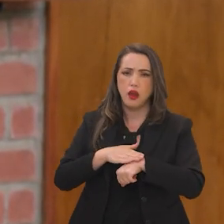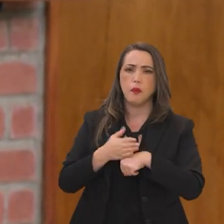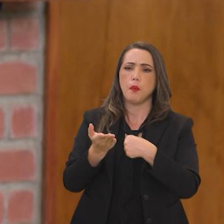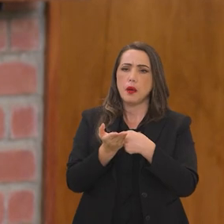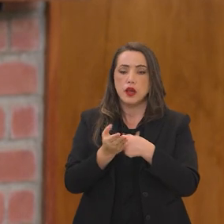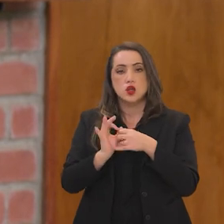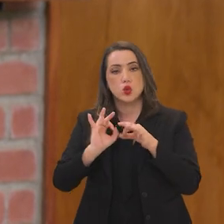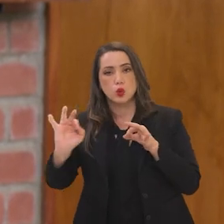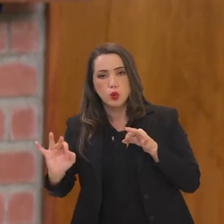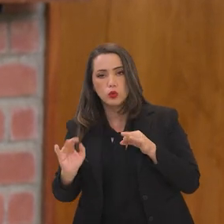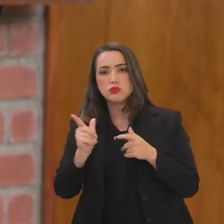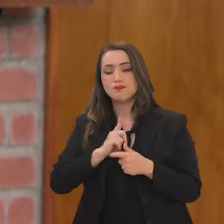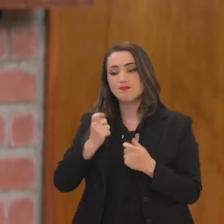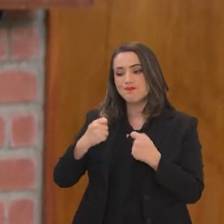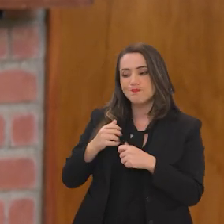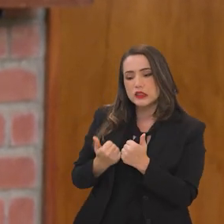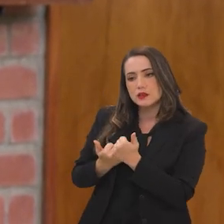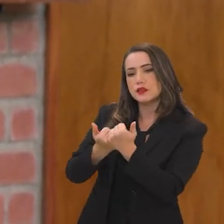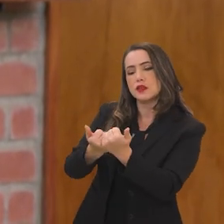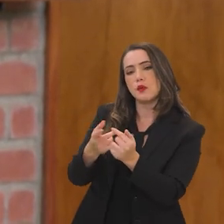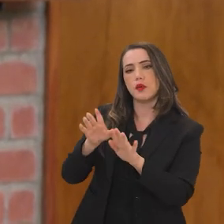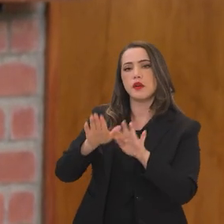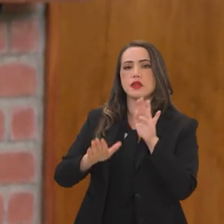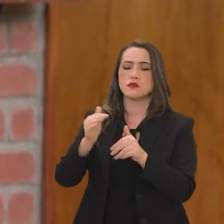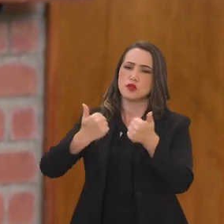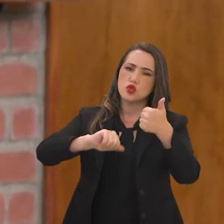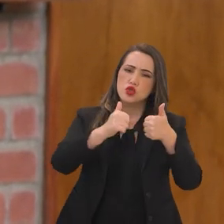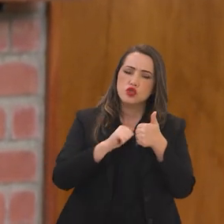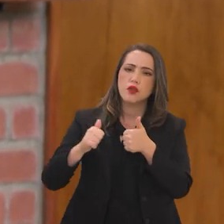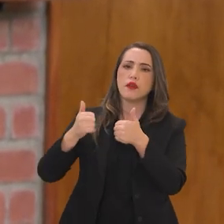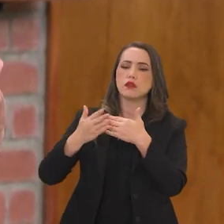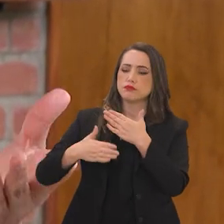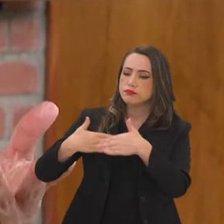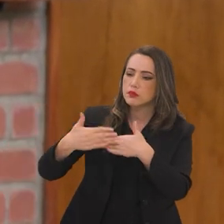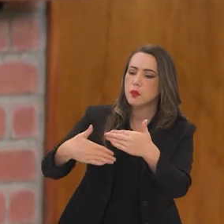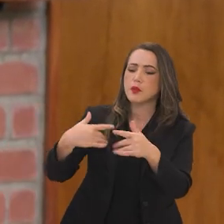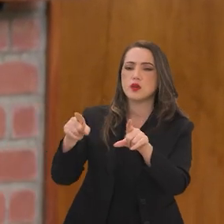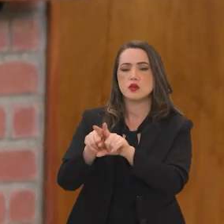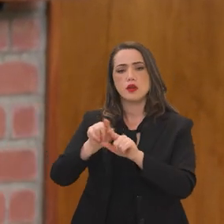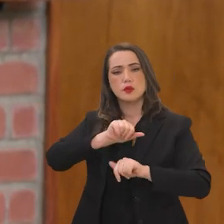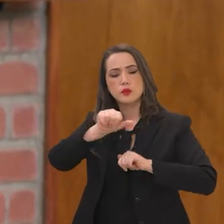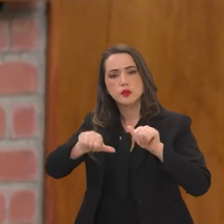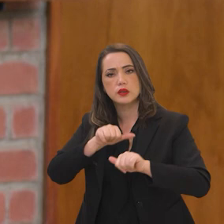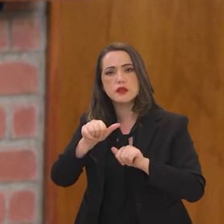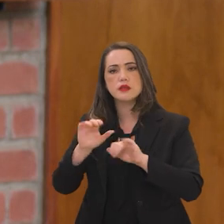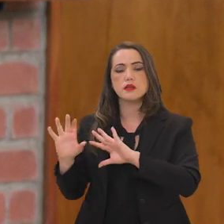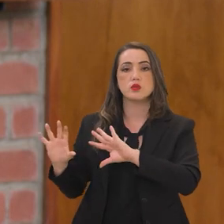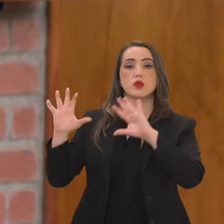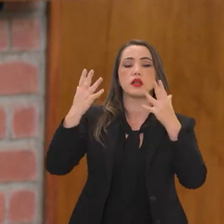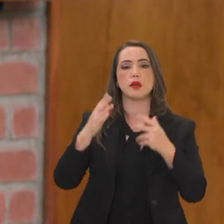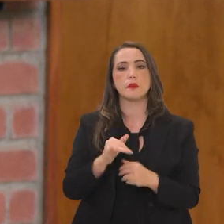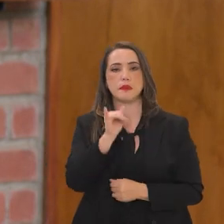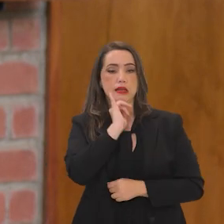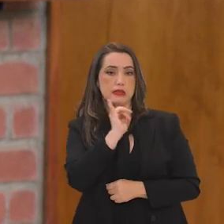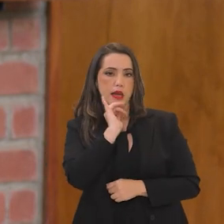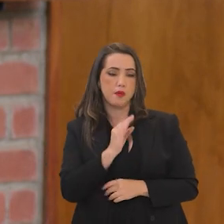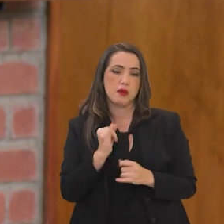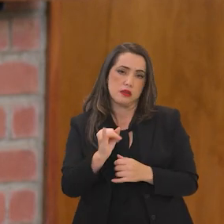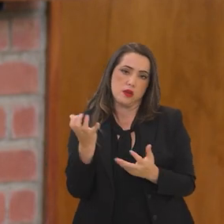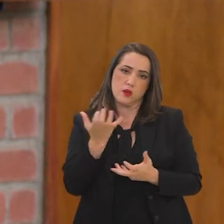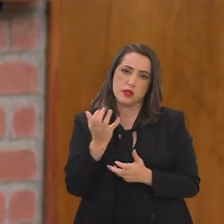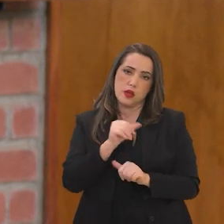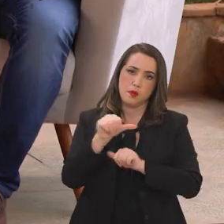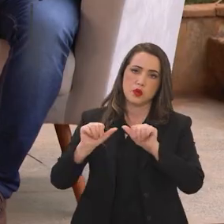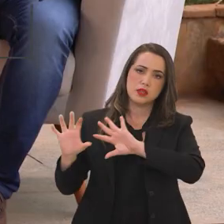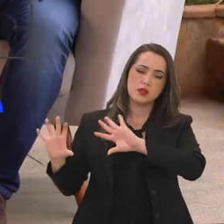de médico para longo prazo Então muitos dos processos que a gente avalia voltando aqui como exemplo as mudanças ambientais globais se eu quiser